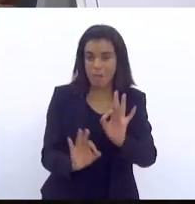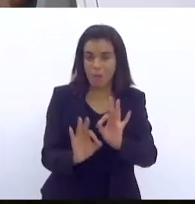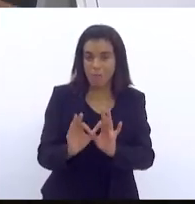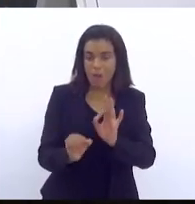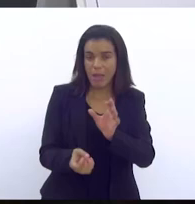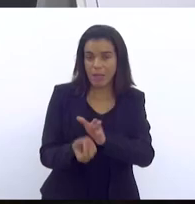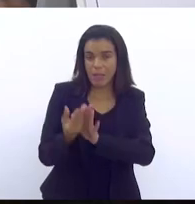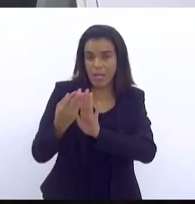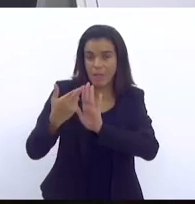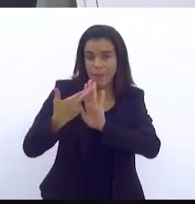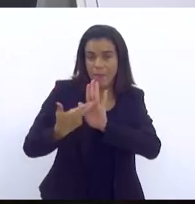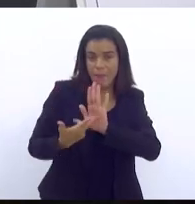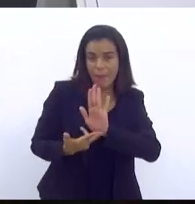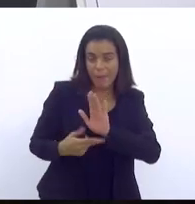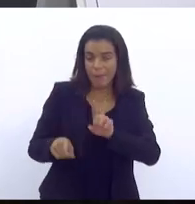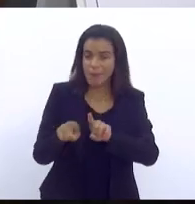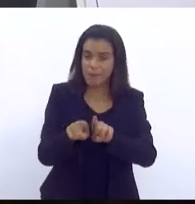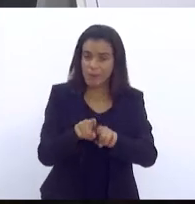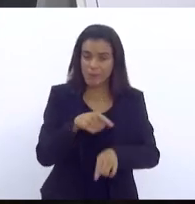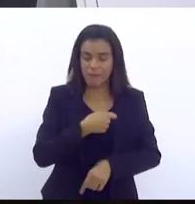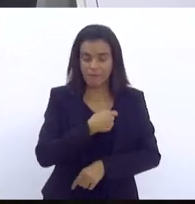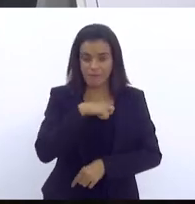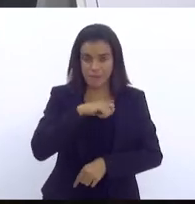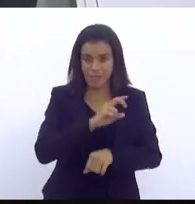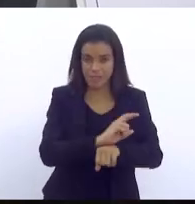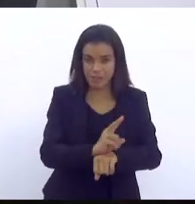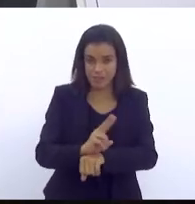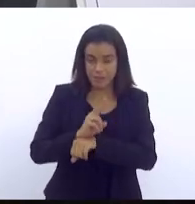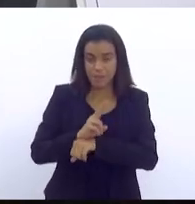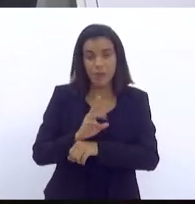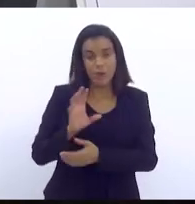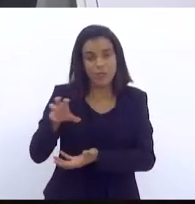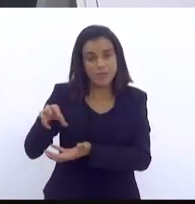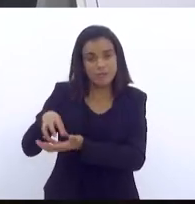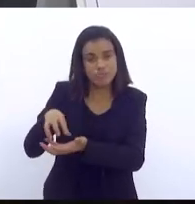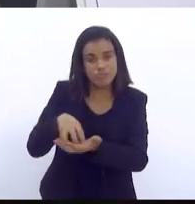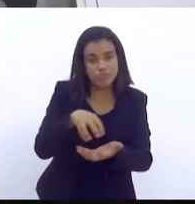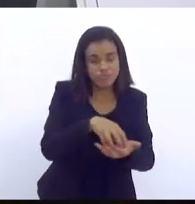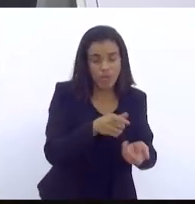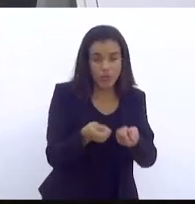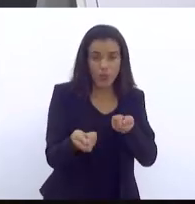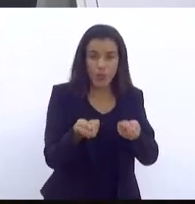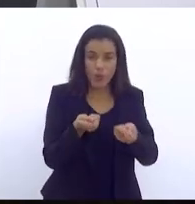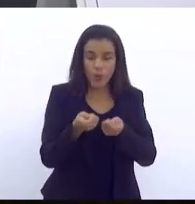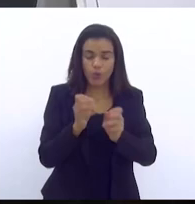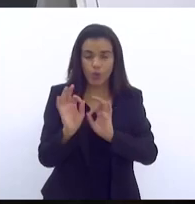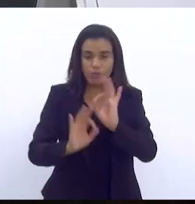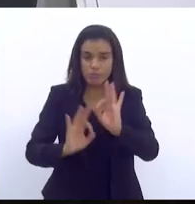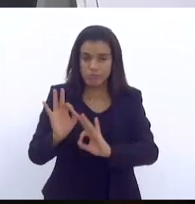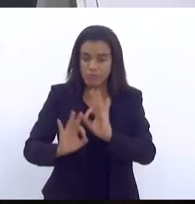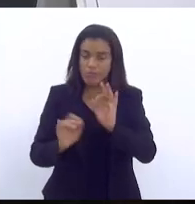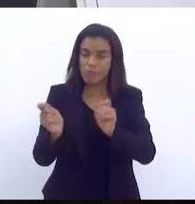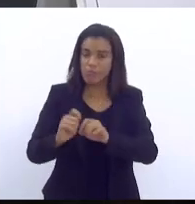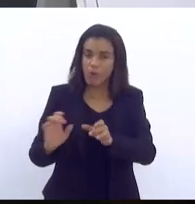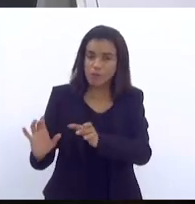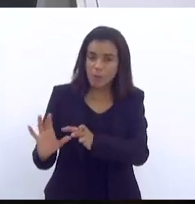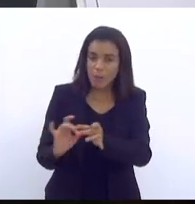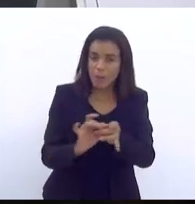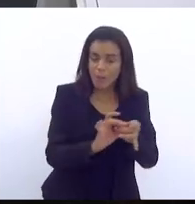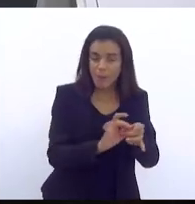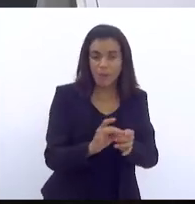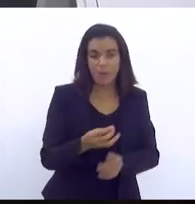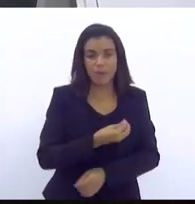Regência mas sobretudo para fiscalização então que esses órgãos de controle consigam atuar de forma interinstitucional e de forma conjunta com a